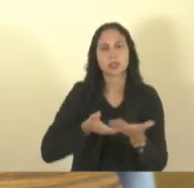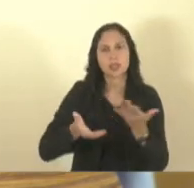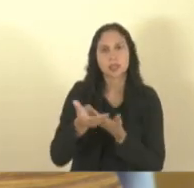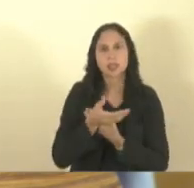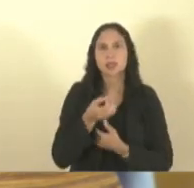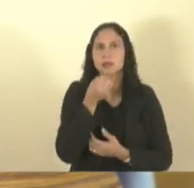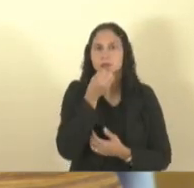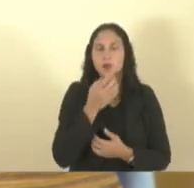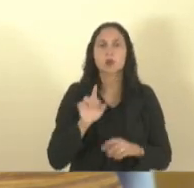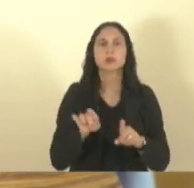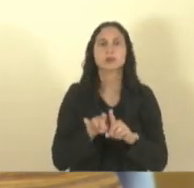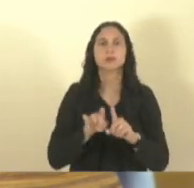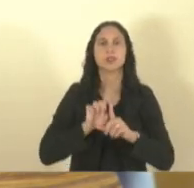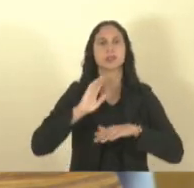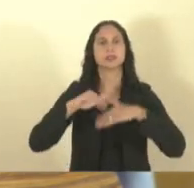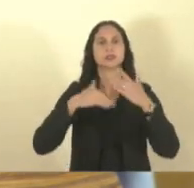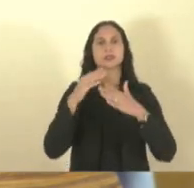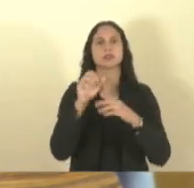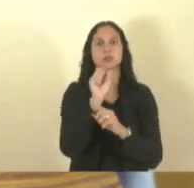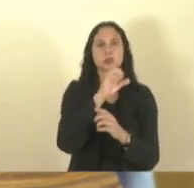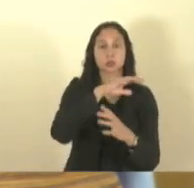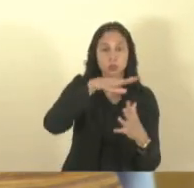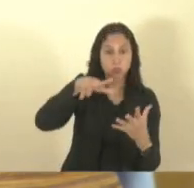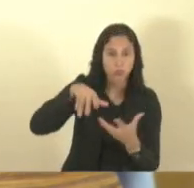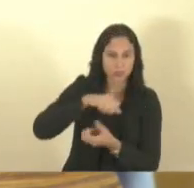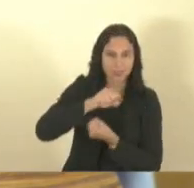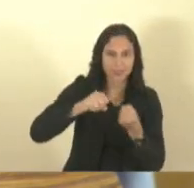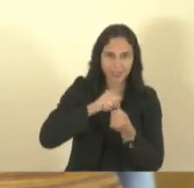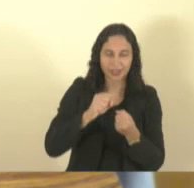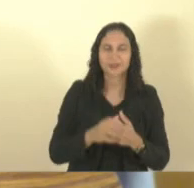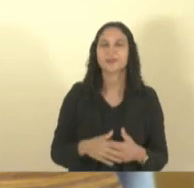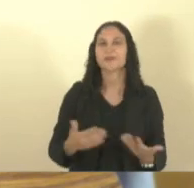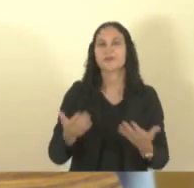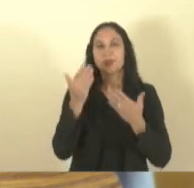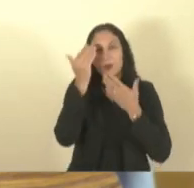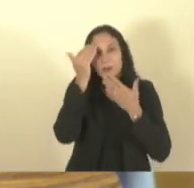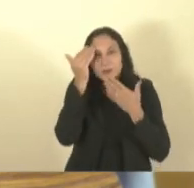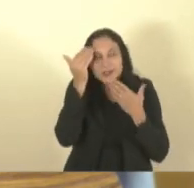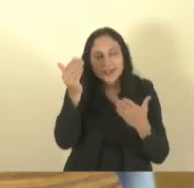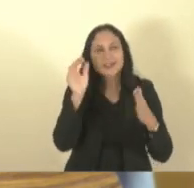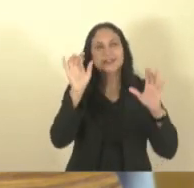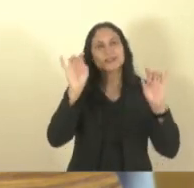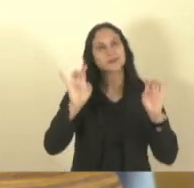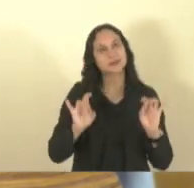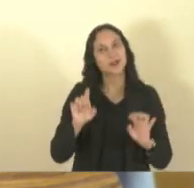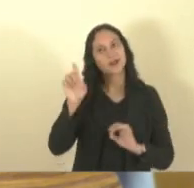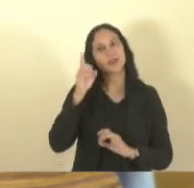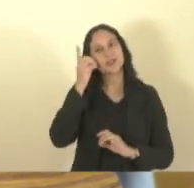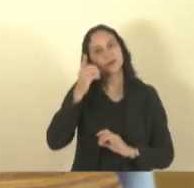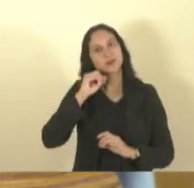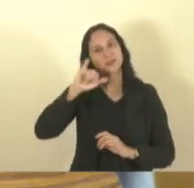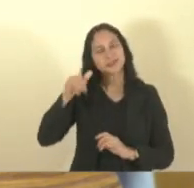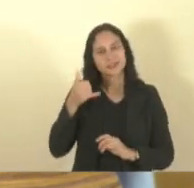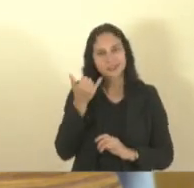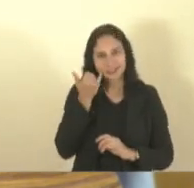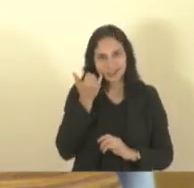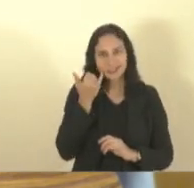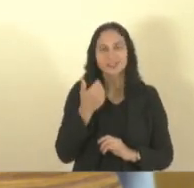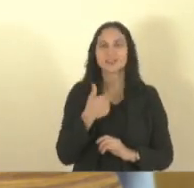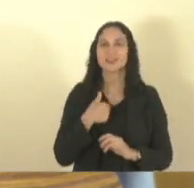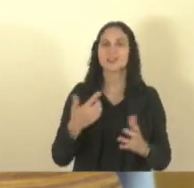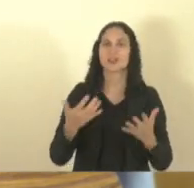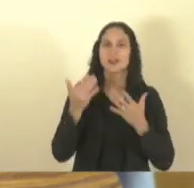o desenvolvimento sustentável para todos. Nosso muito obrigada, em especial à deputada Janete, a quem gostaria